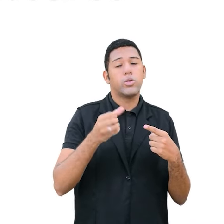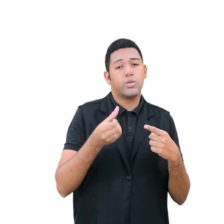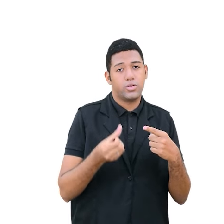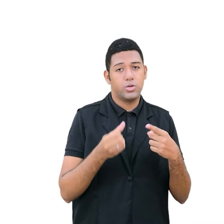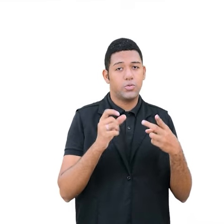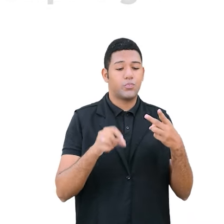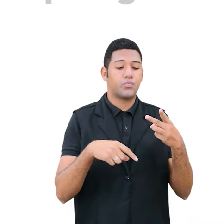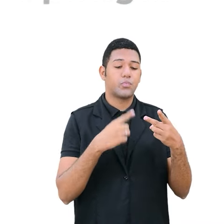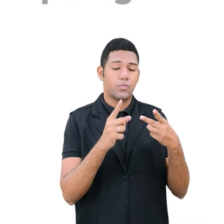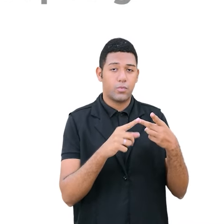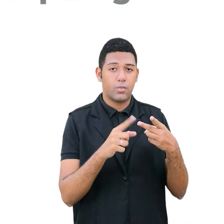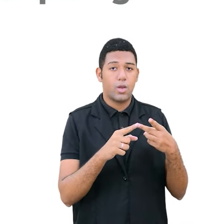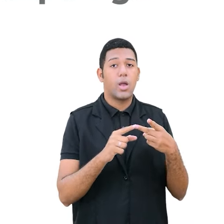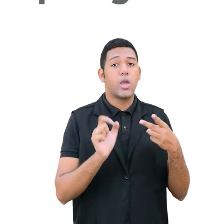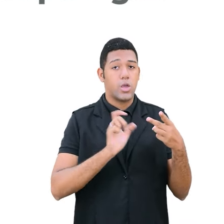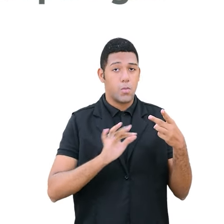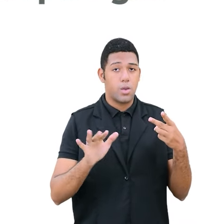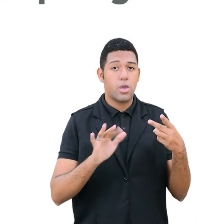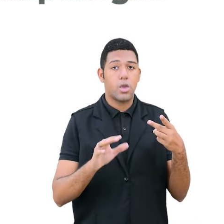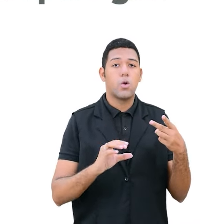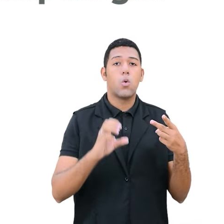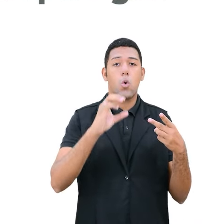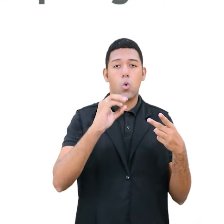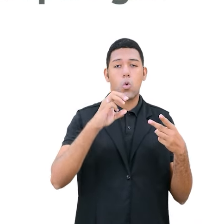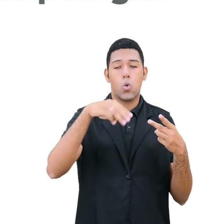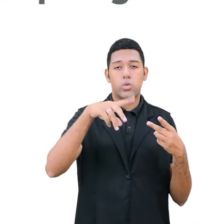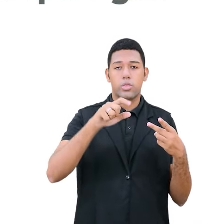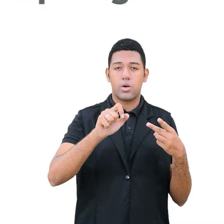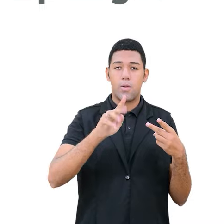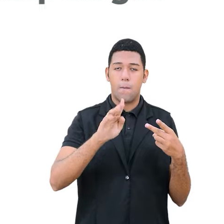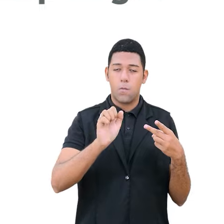00186 nosso e-mail contribua